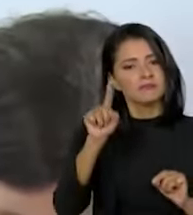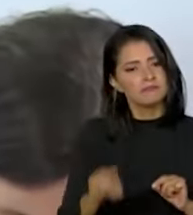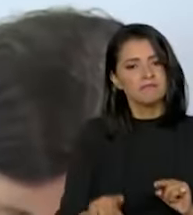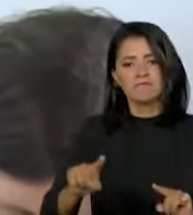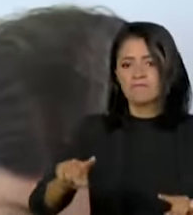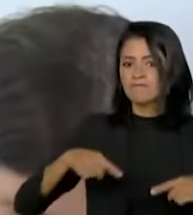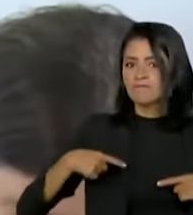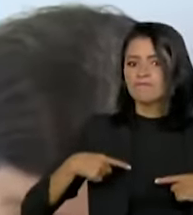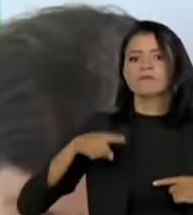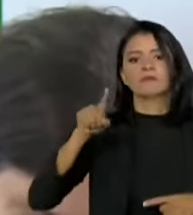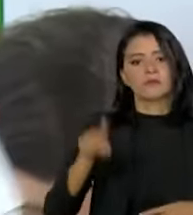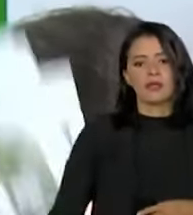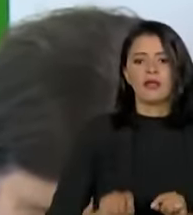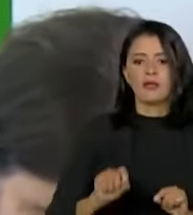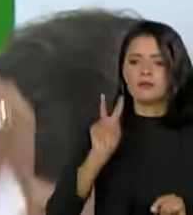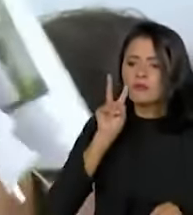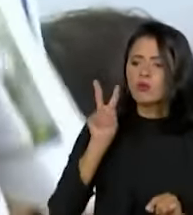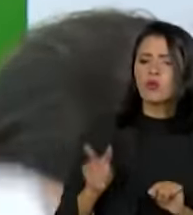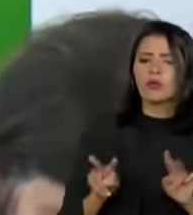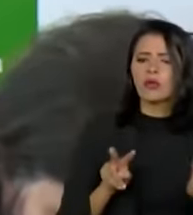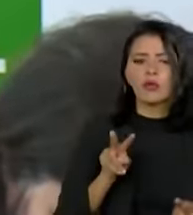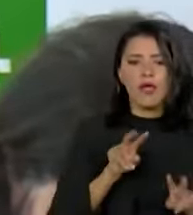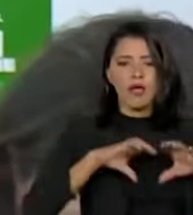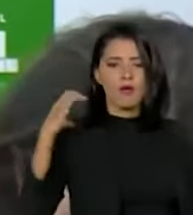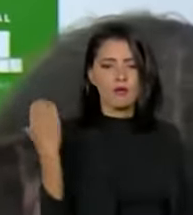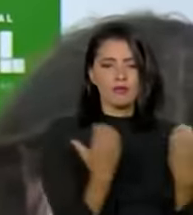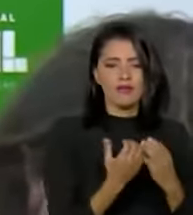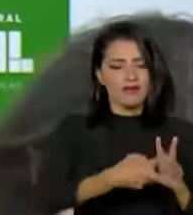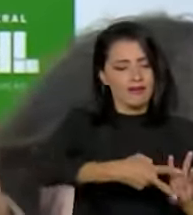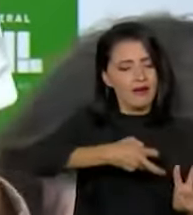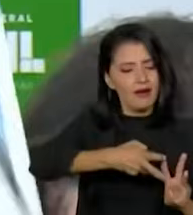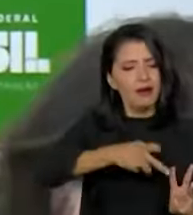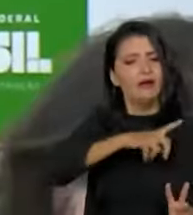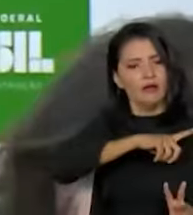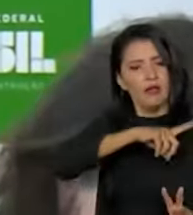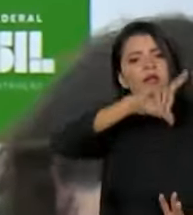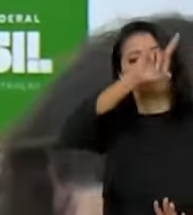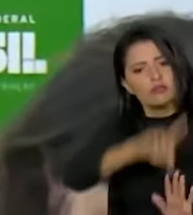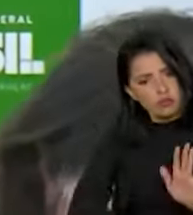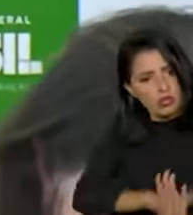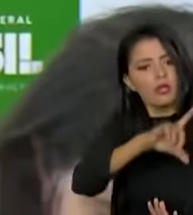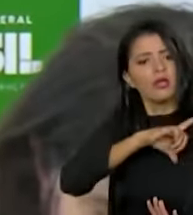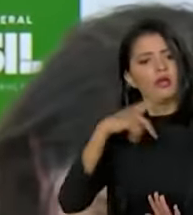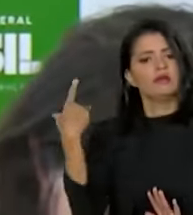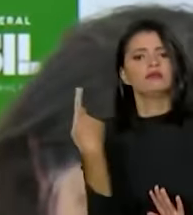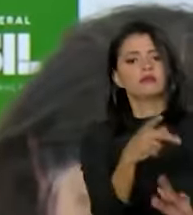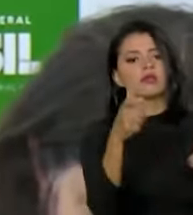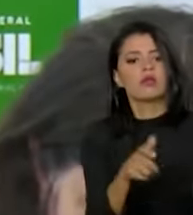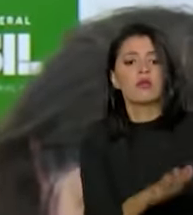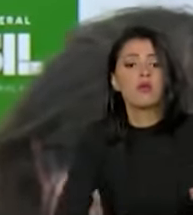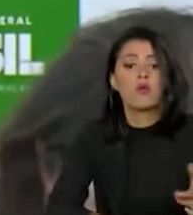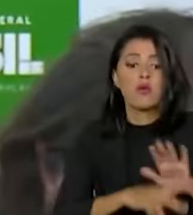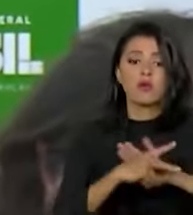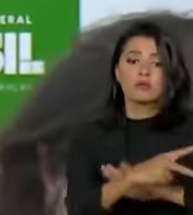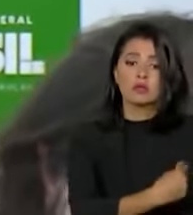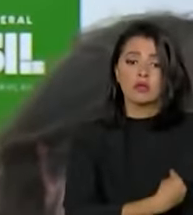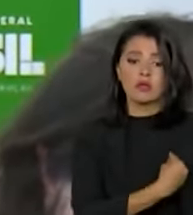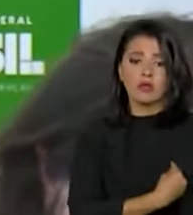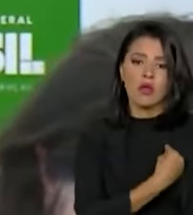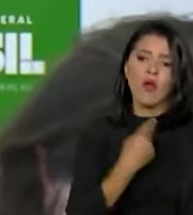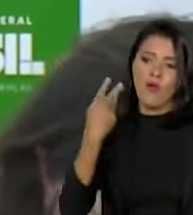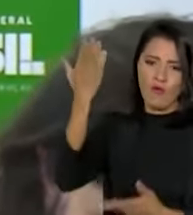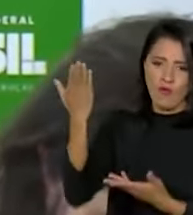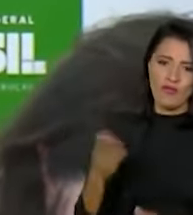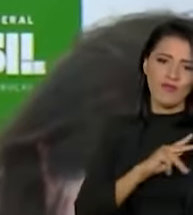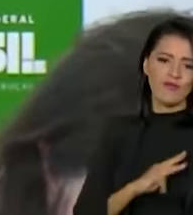um desafio enorme ver que a comunidade indígena tem o direito de ter seus territórios. E, para isso, o que o